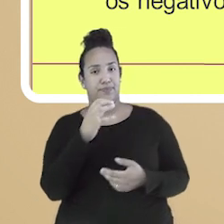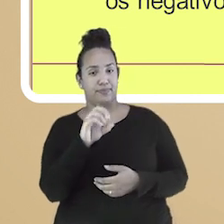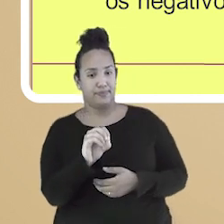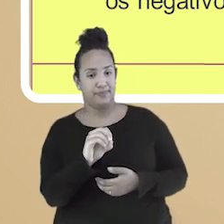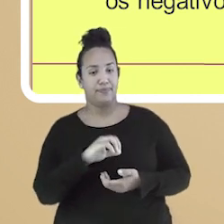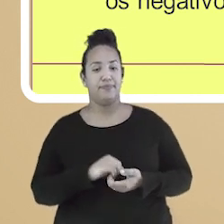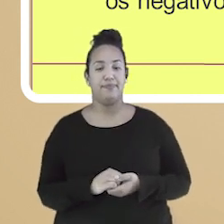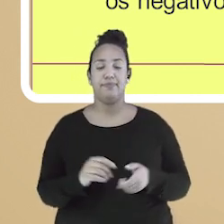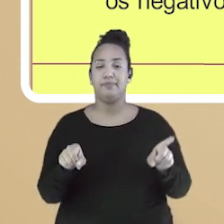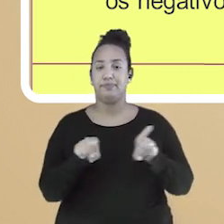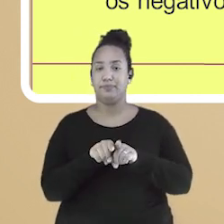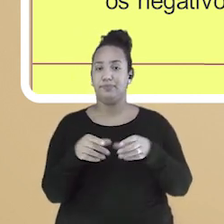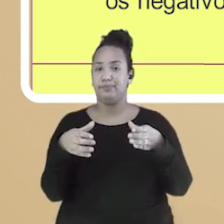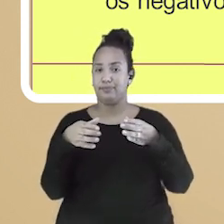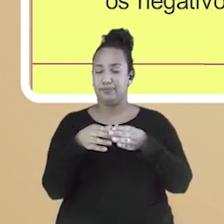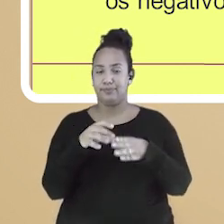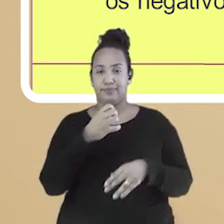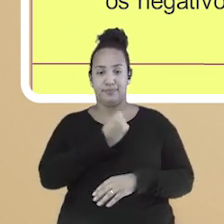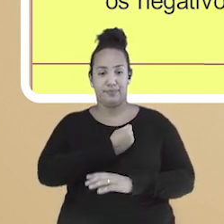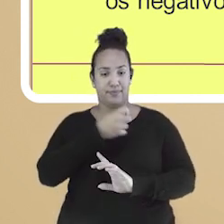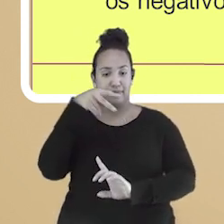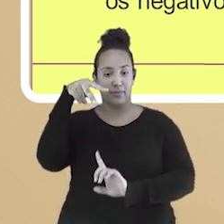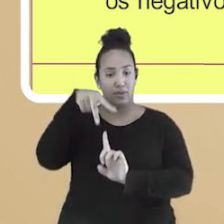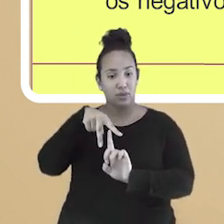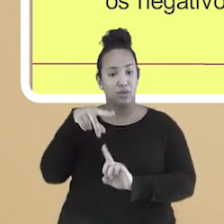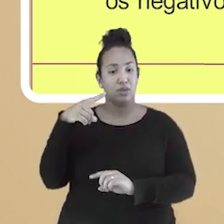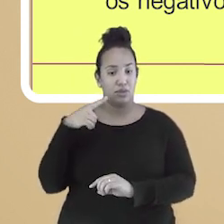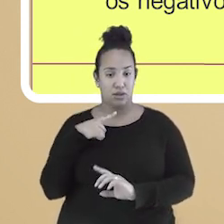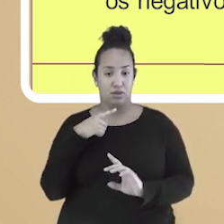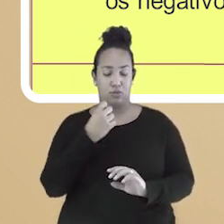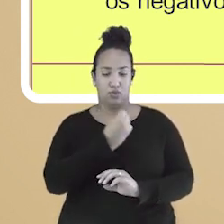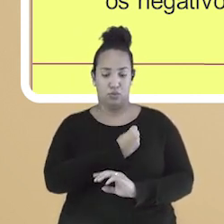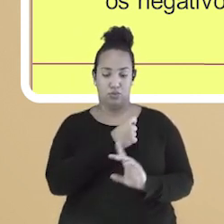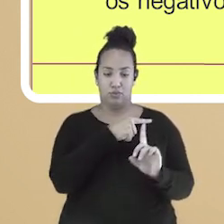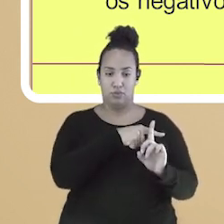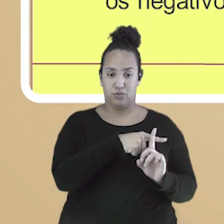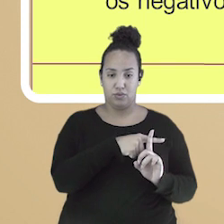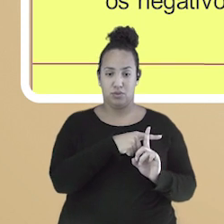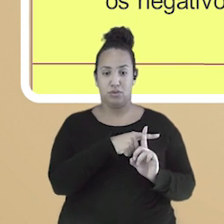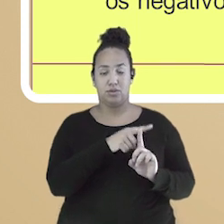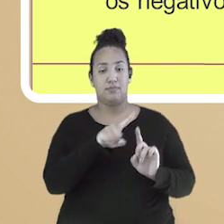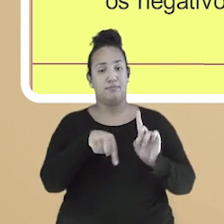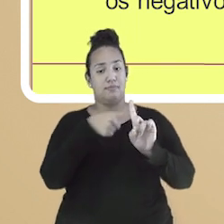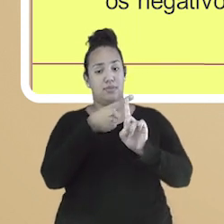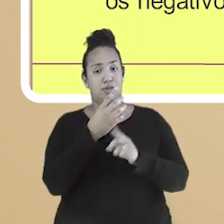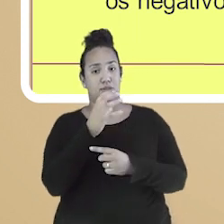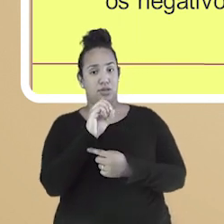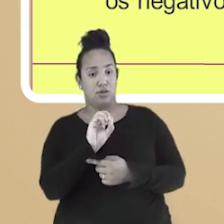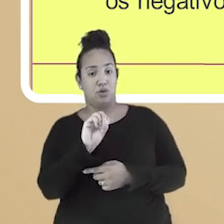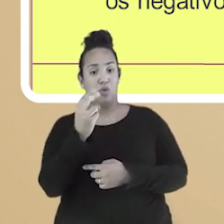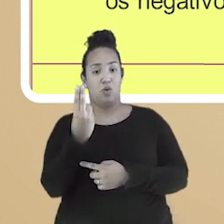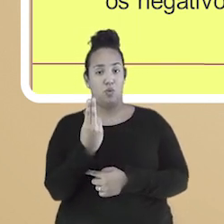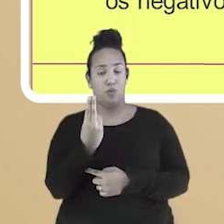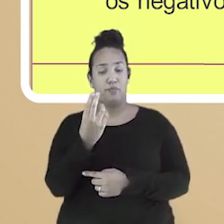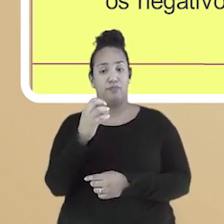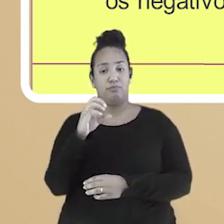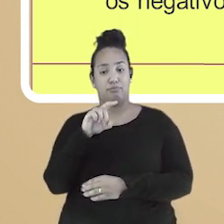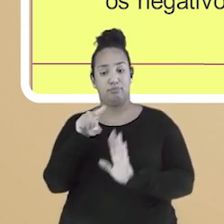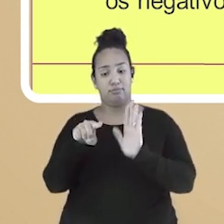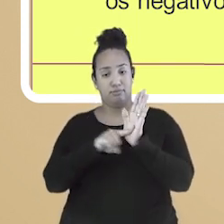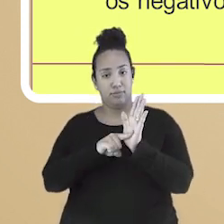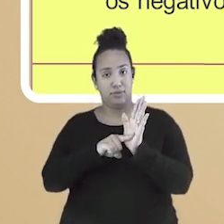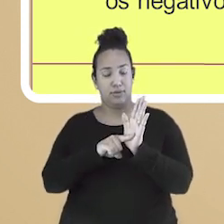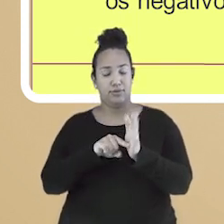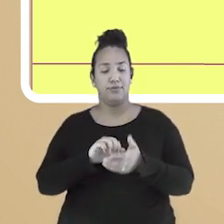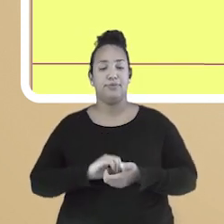conjunto dos números inteiros é formado pelos números positivos, maiores que zero, ou os negativos, menores que